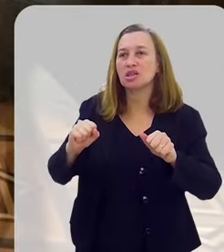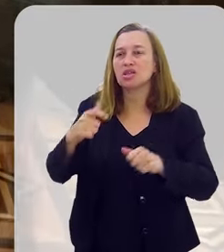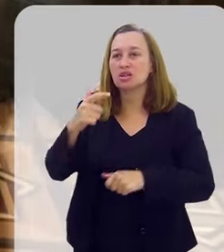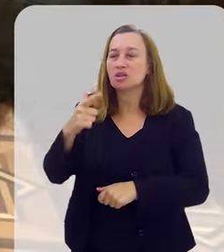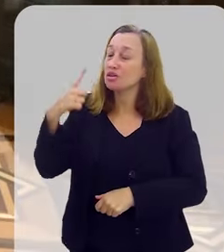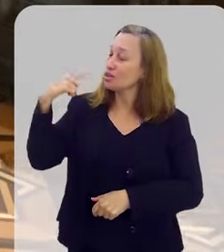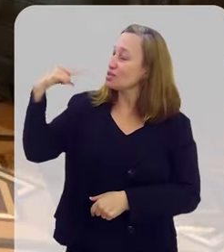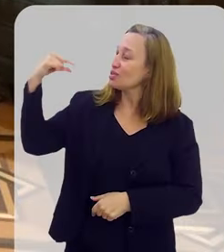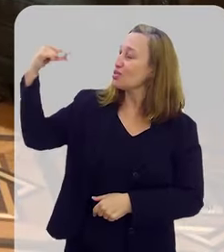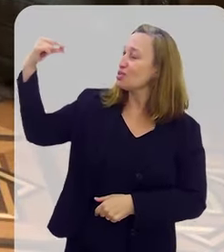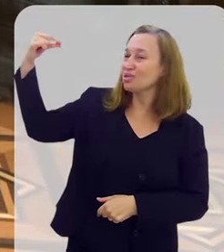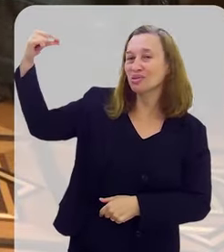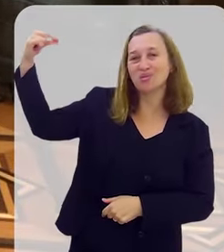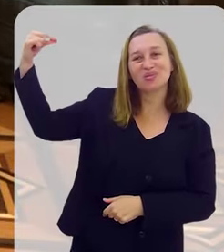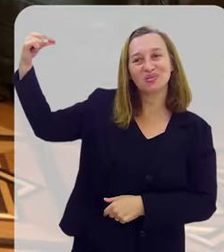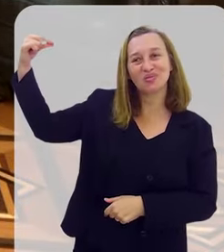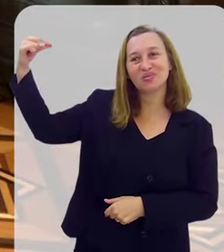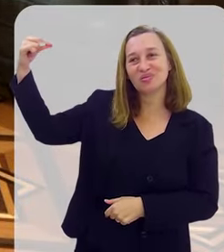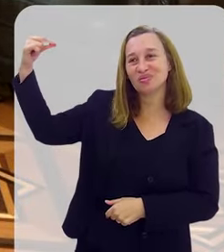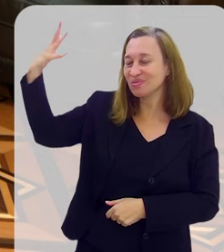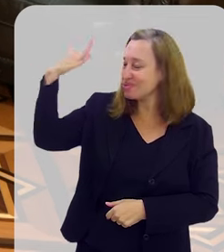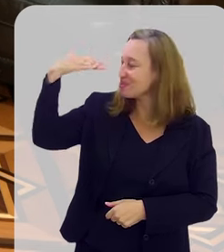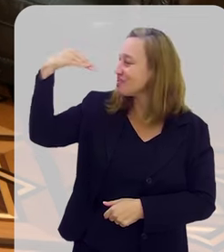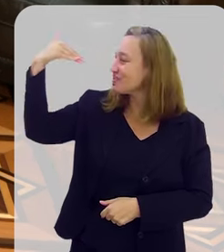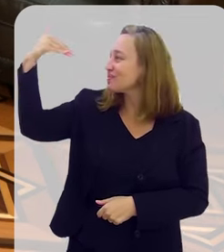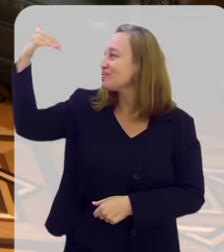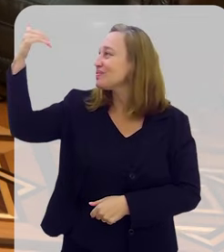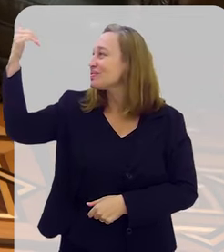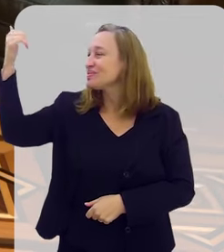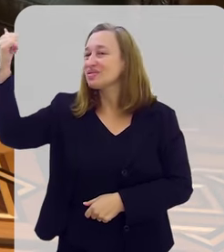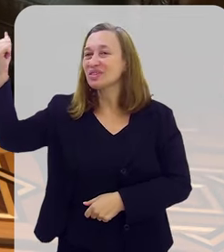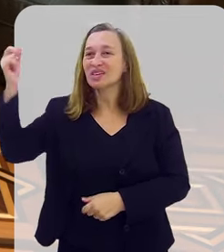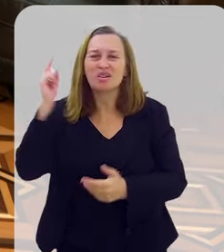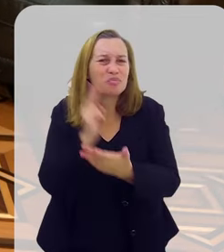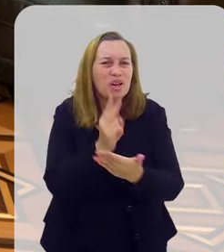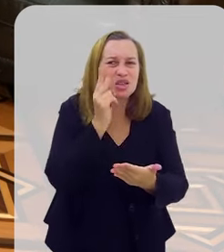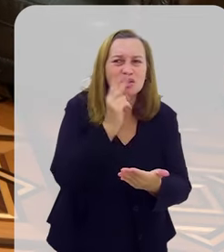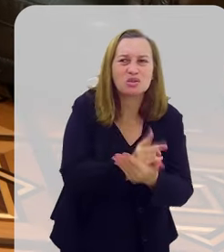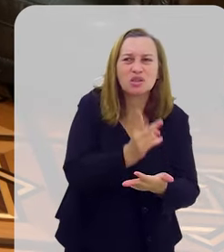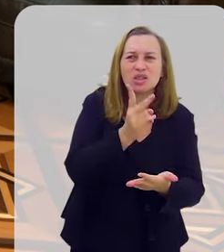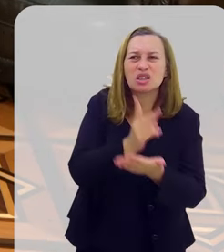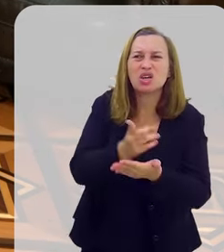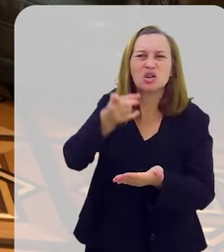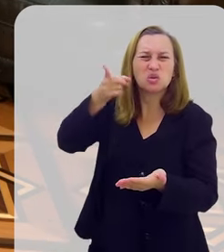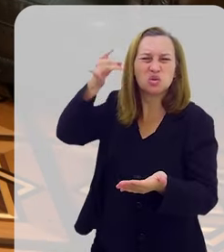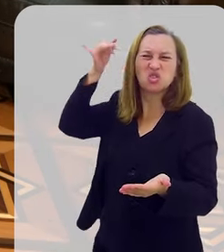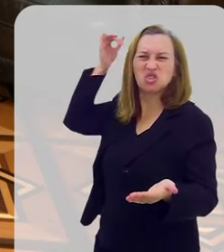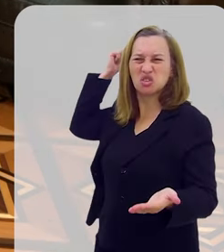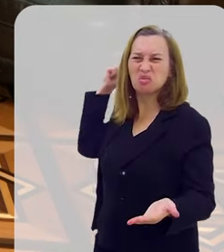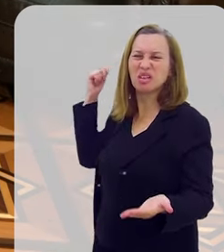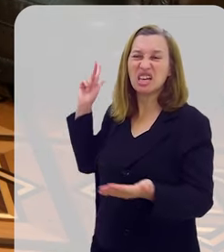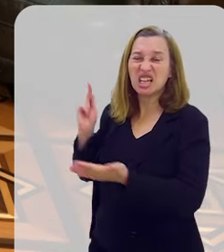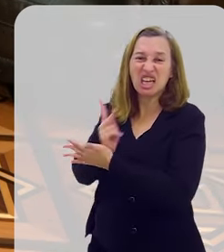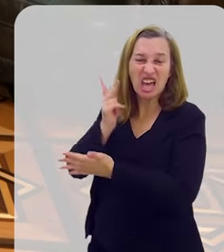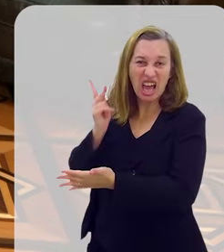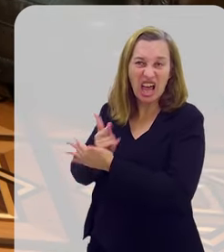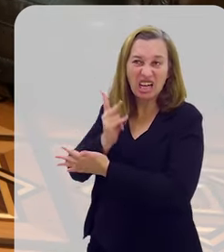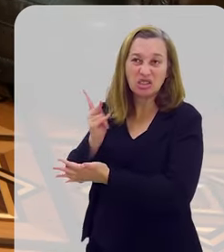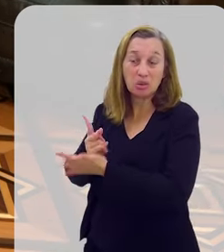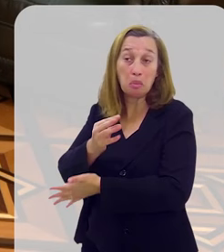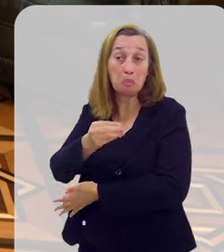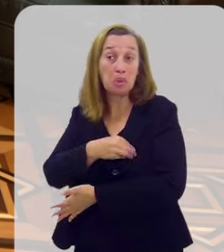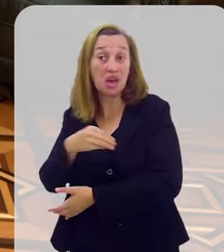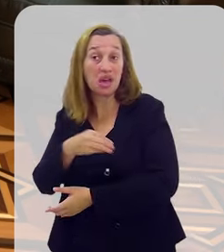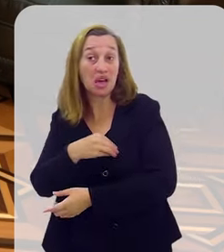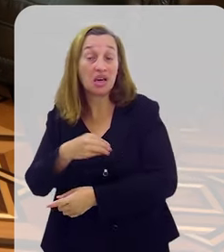bem, não desse gigante eu não vou virar refém. Eu vou confiar, totalmente